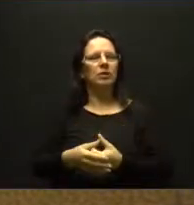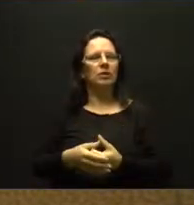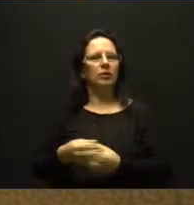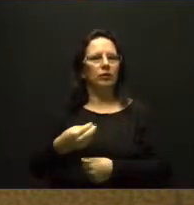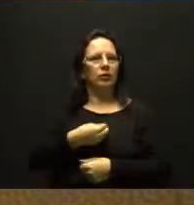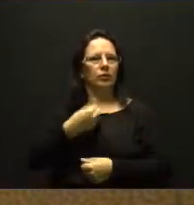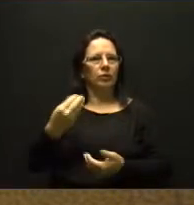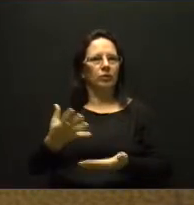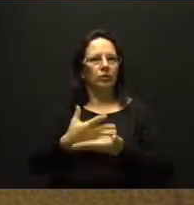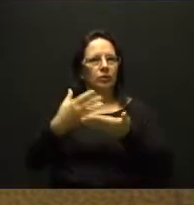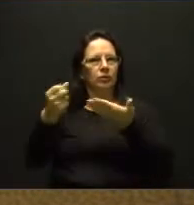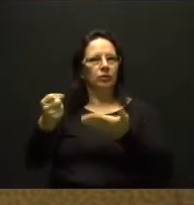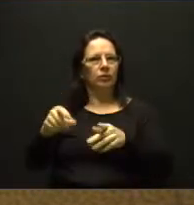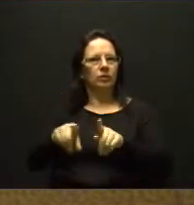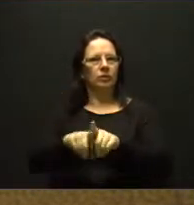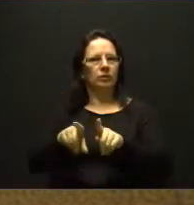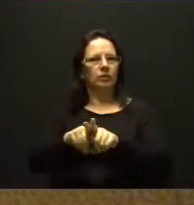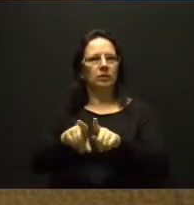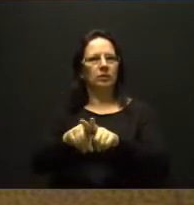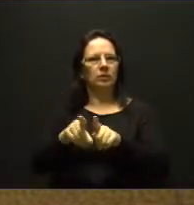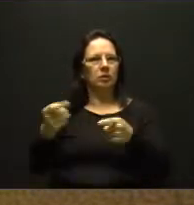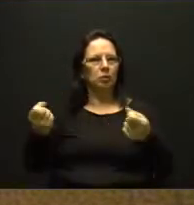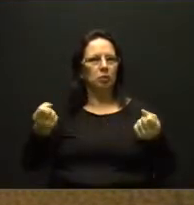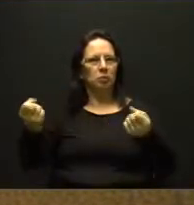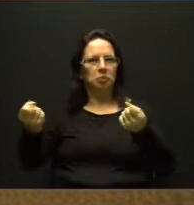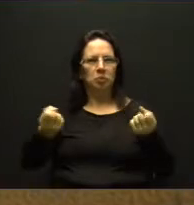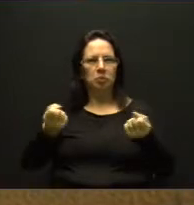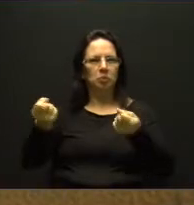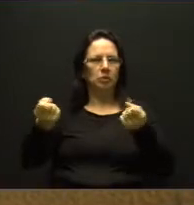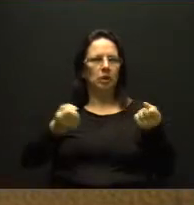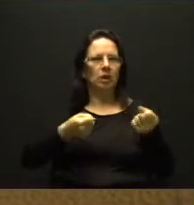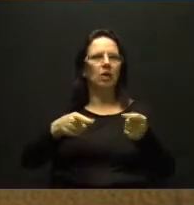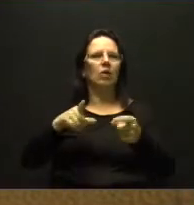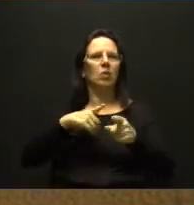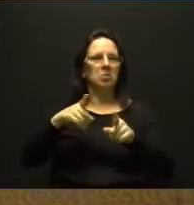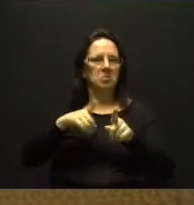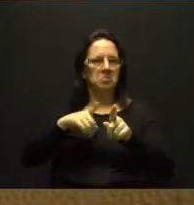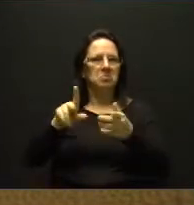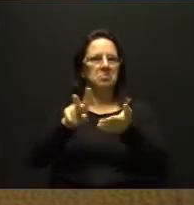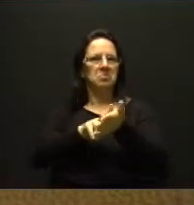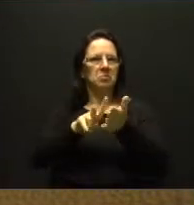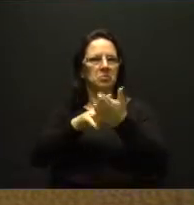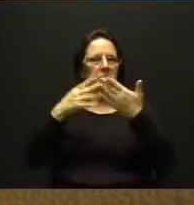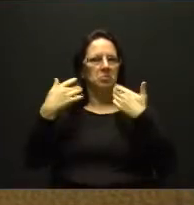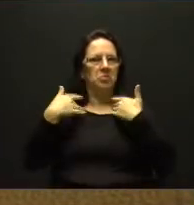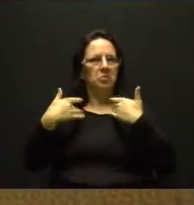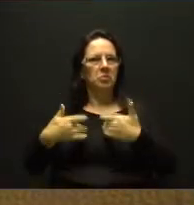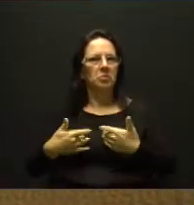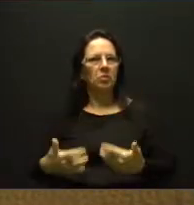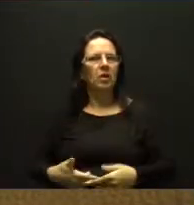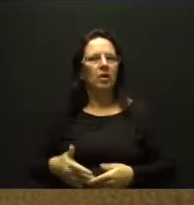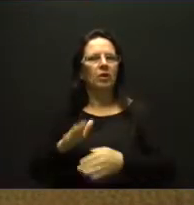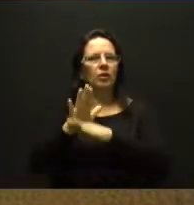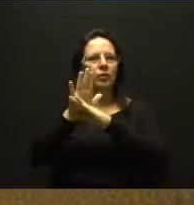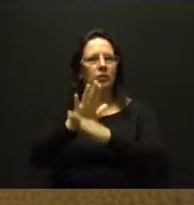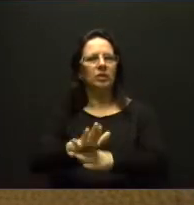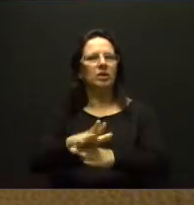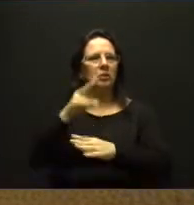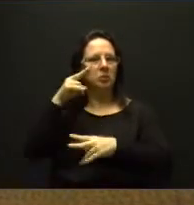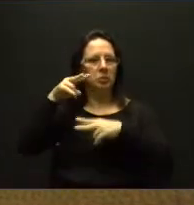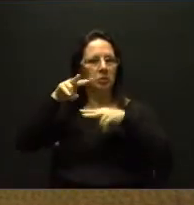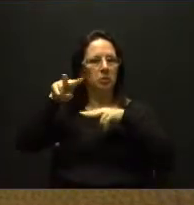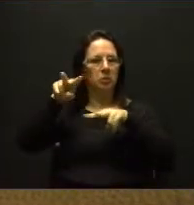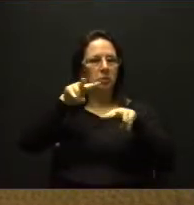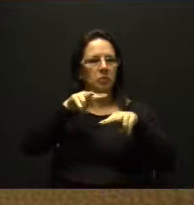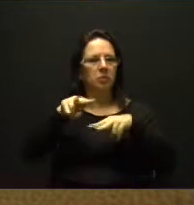veículos na qual não temos acesso ao equipamento próprio para socorrer a vida eu vi de perto sentir